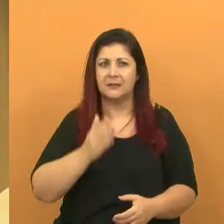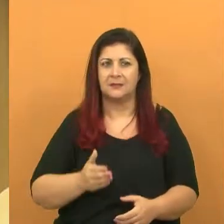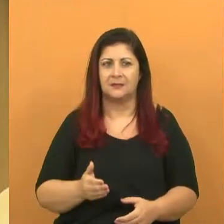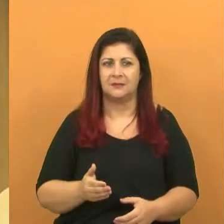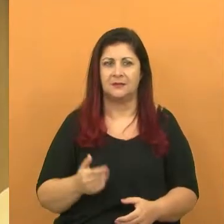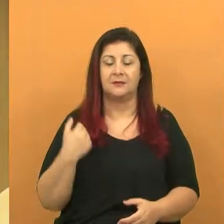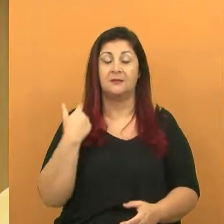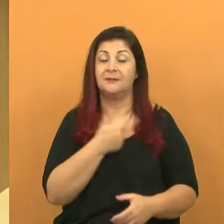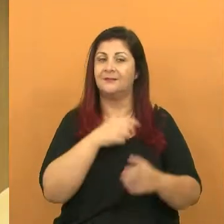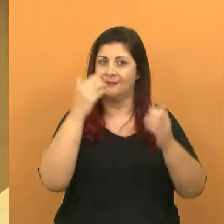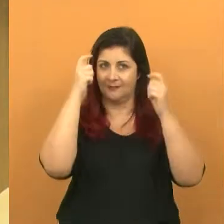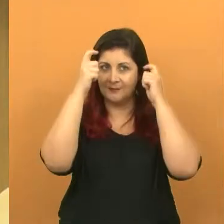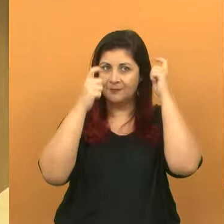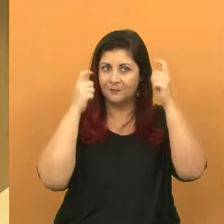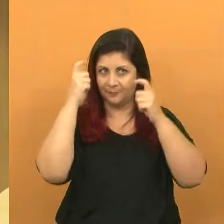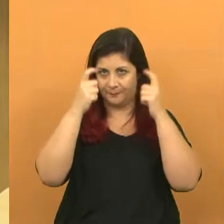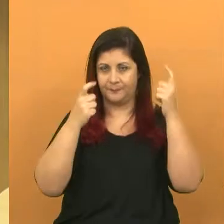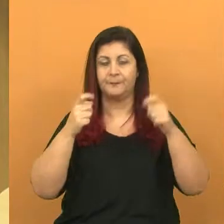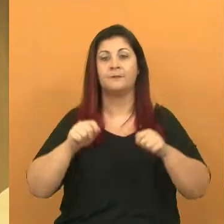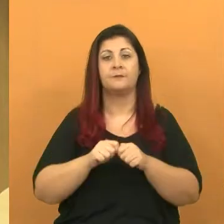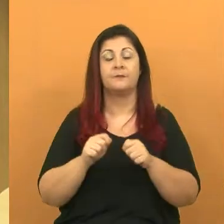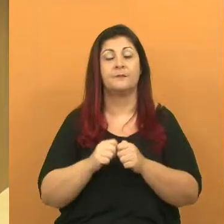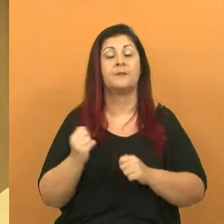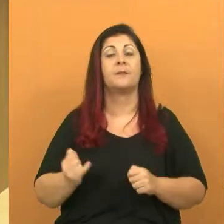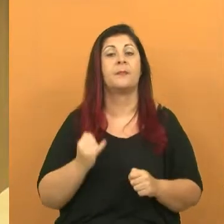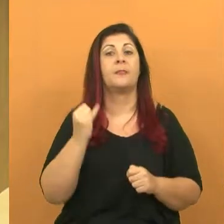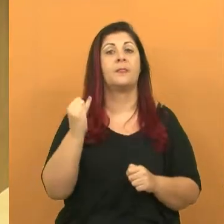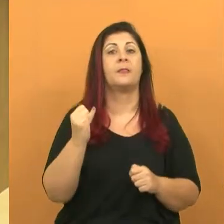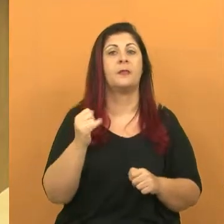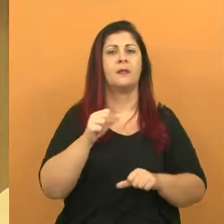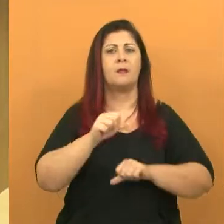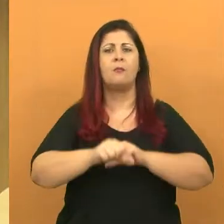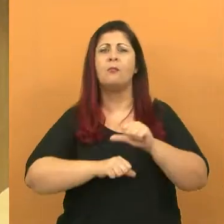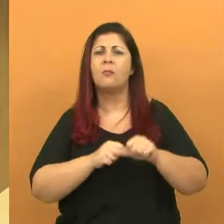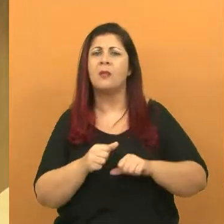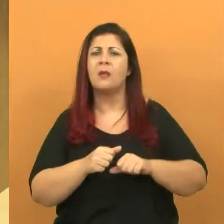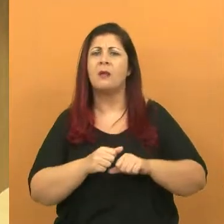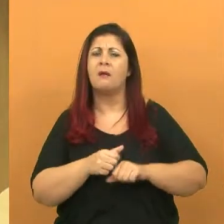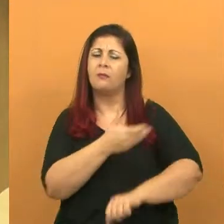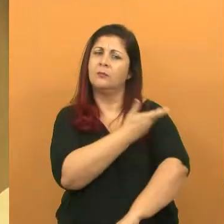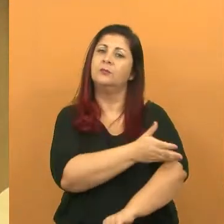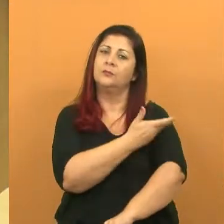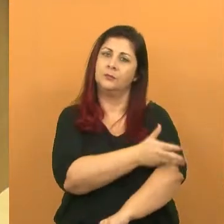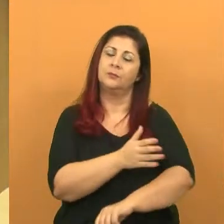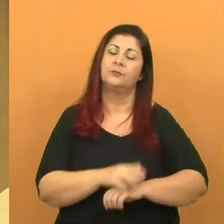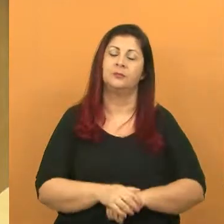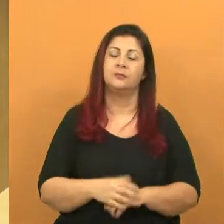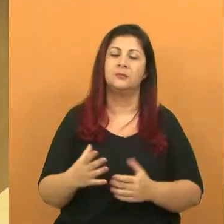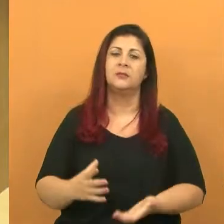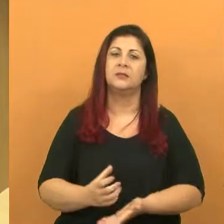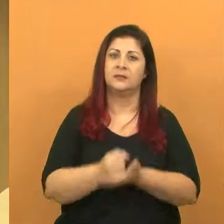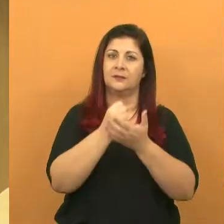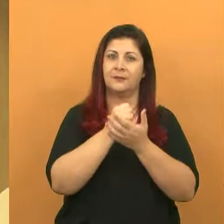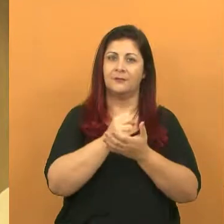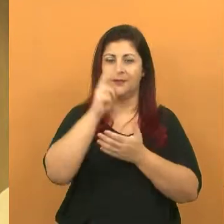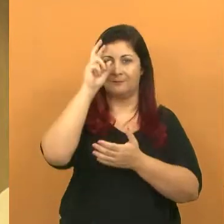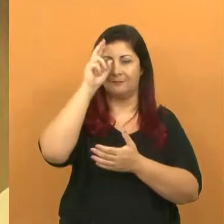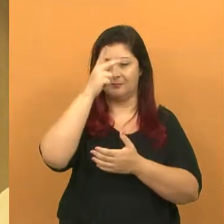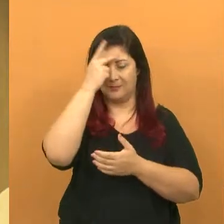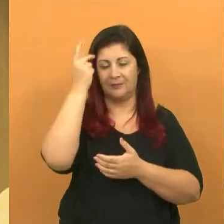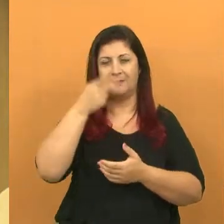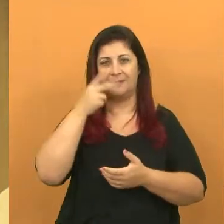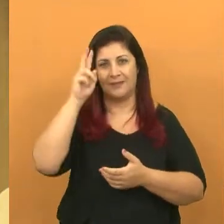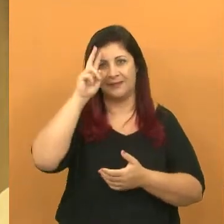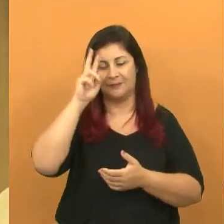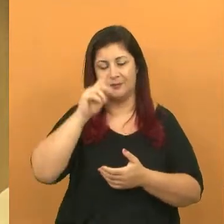dessa preocupação de valorizar a mudança de hábito e resgatar a contador de histórias.